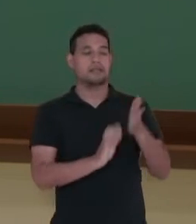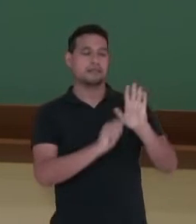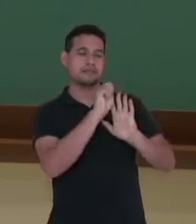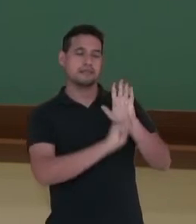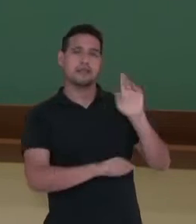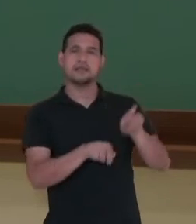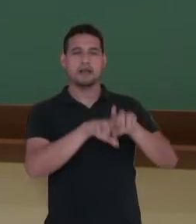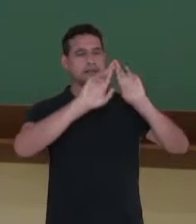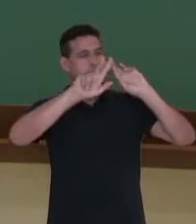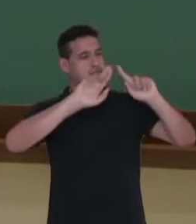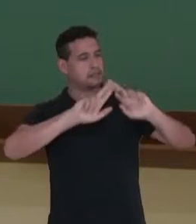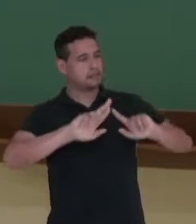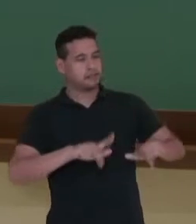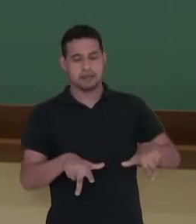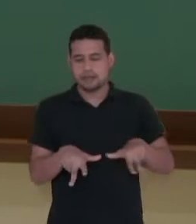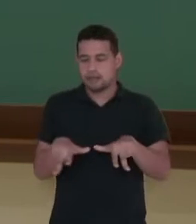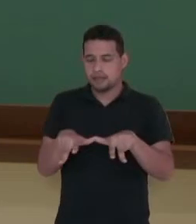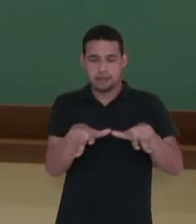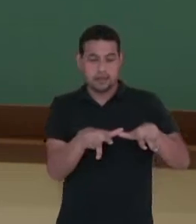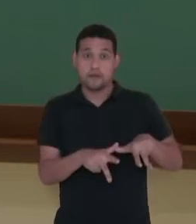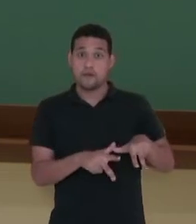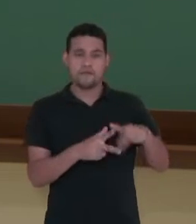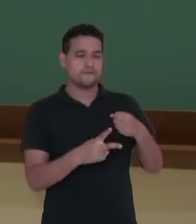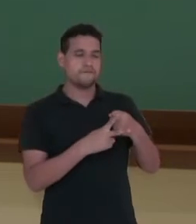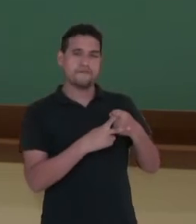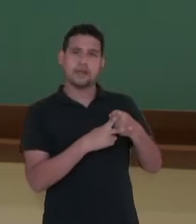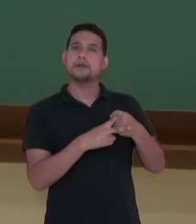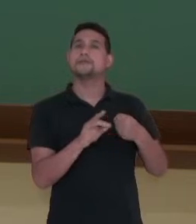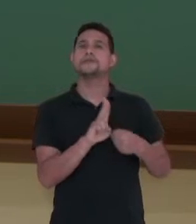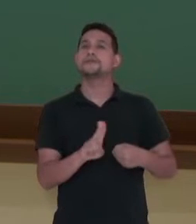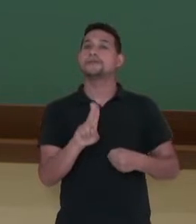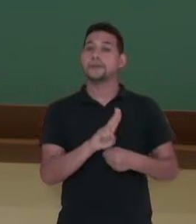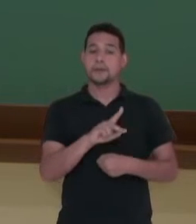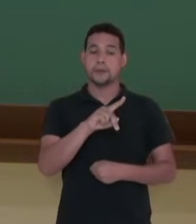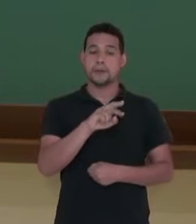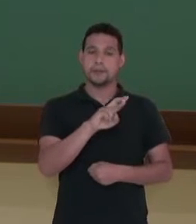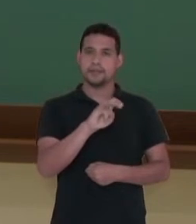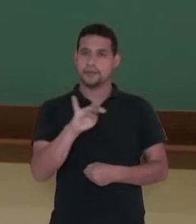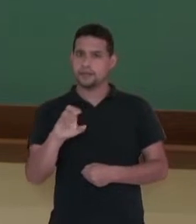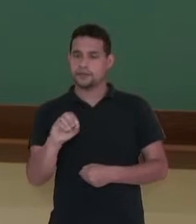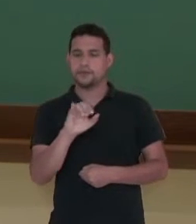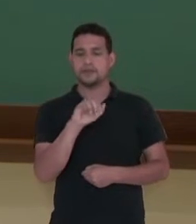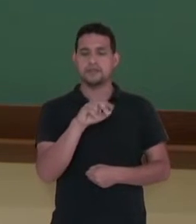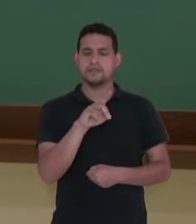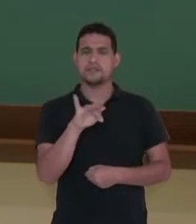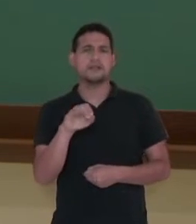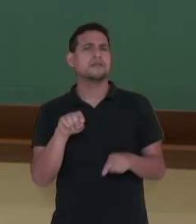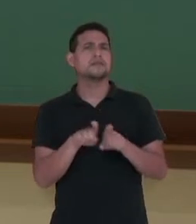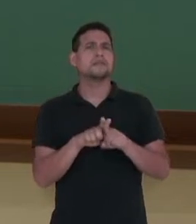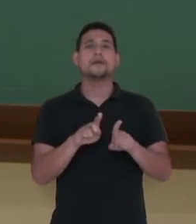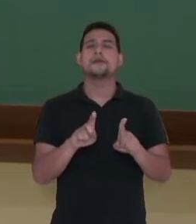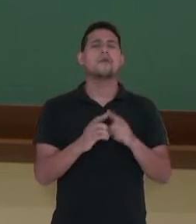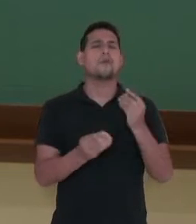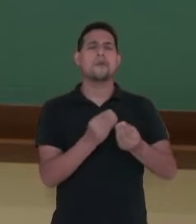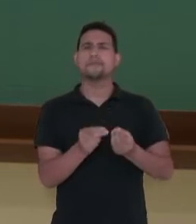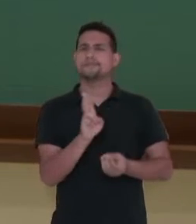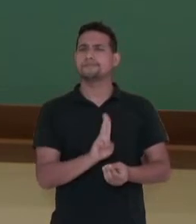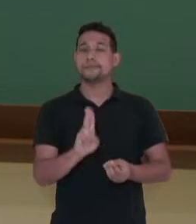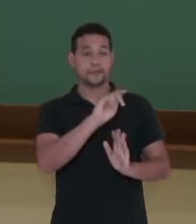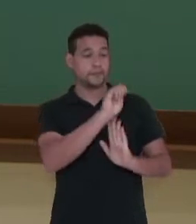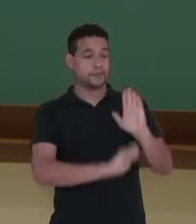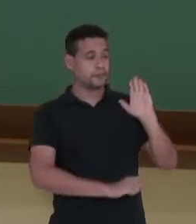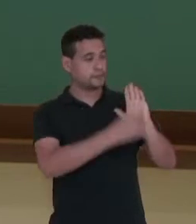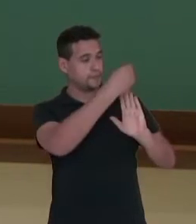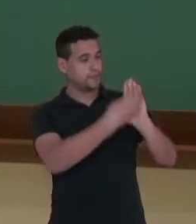de diferentes gêneros os verbos no pretérito indefinido, do indicativo e suas funções dentro do